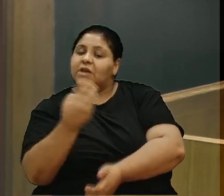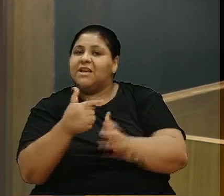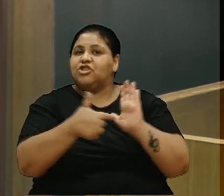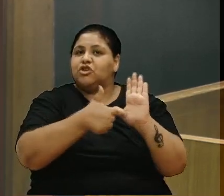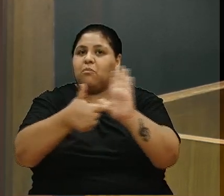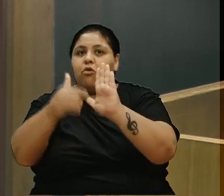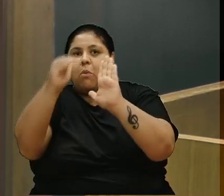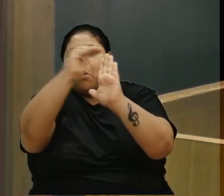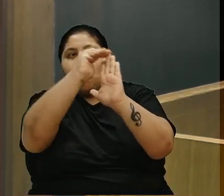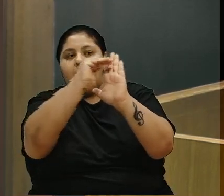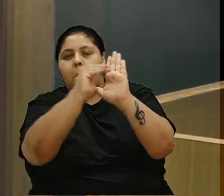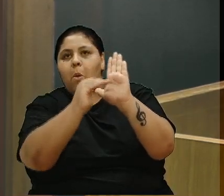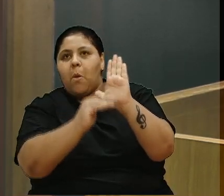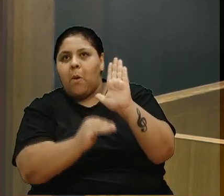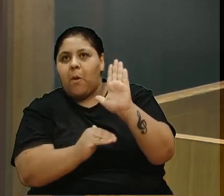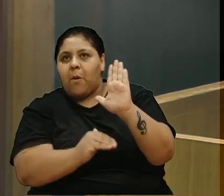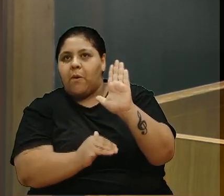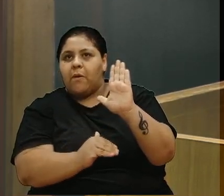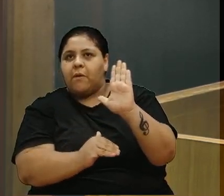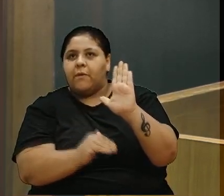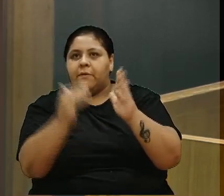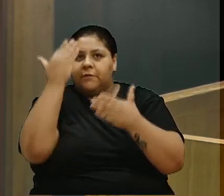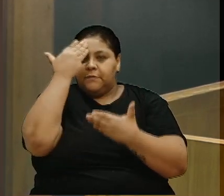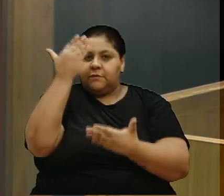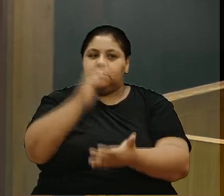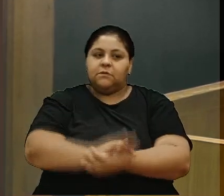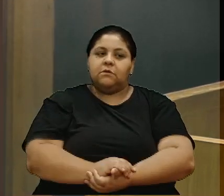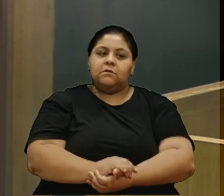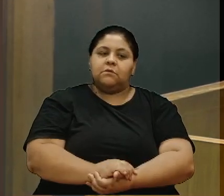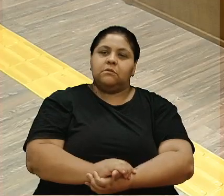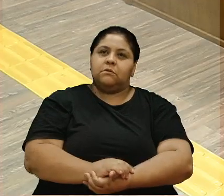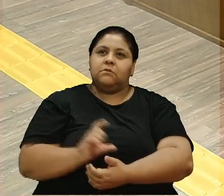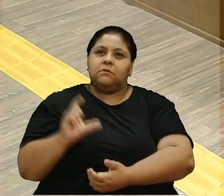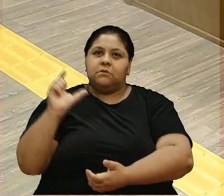a quantidade de itens na farmácia. Muito obrigado. Obrigado. Com a palavra, vereador Edson da Rosa.